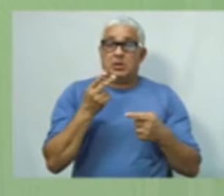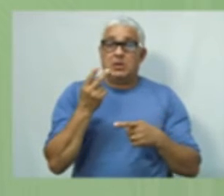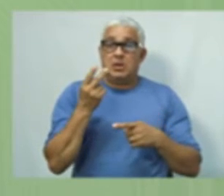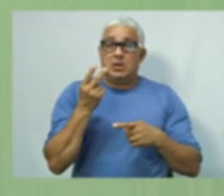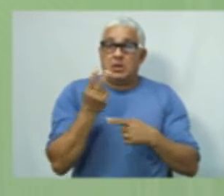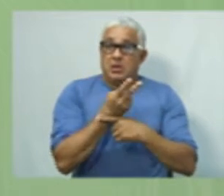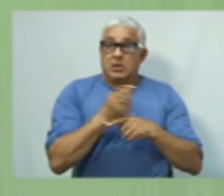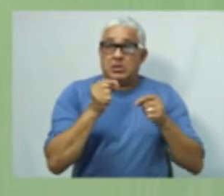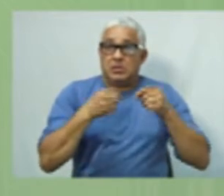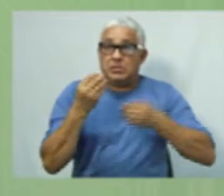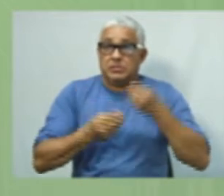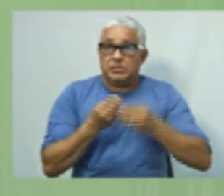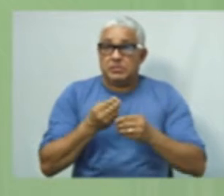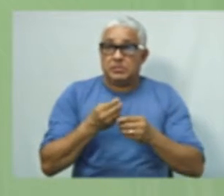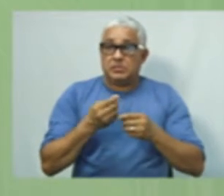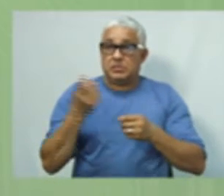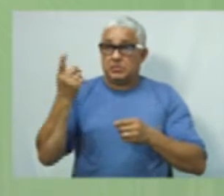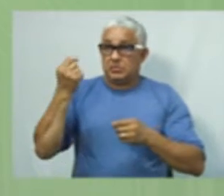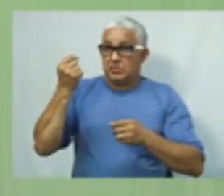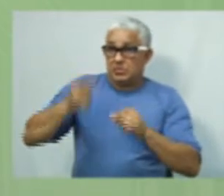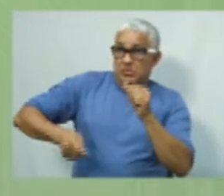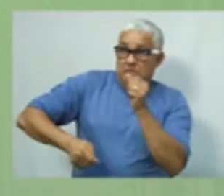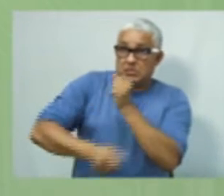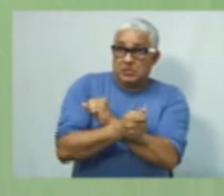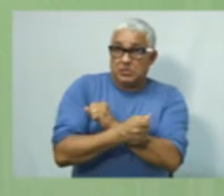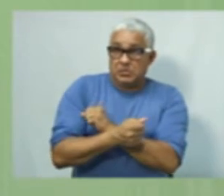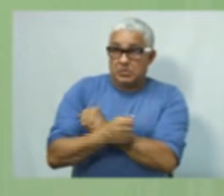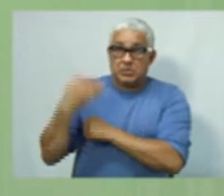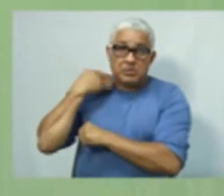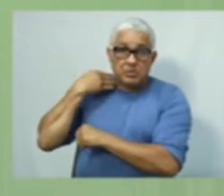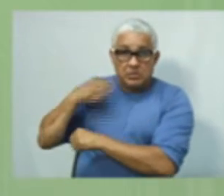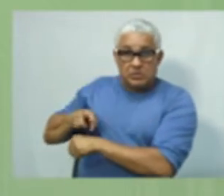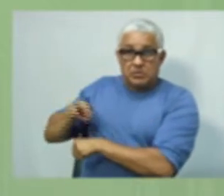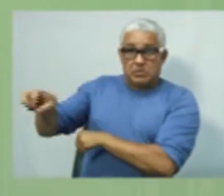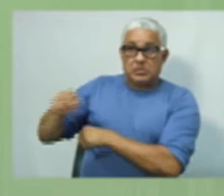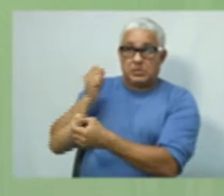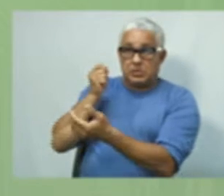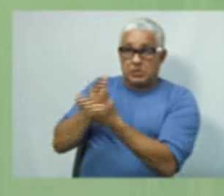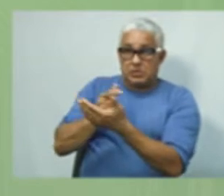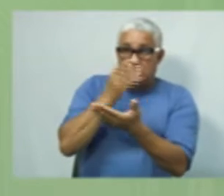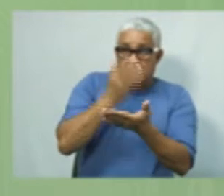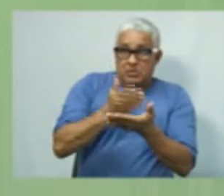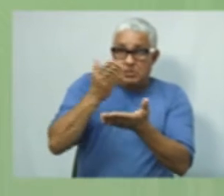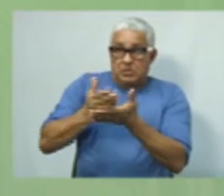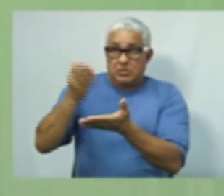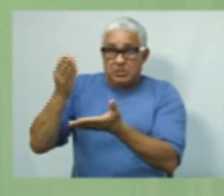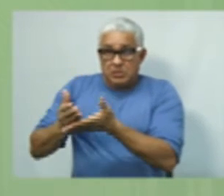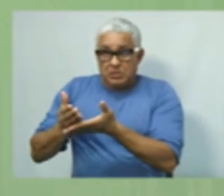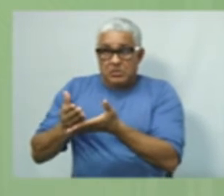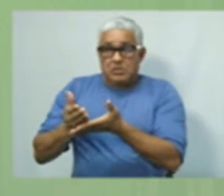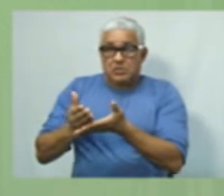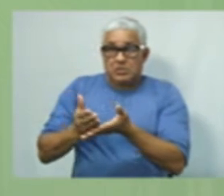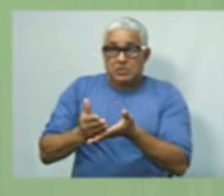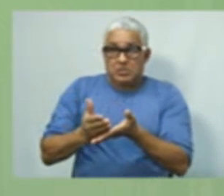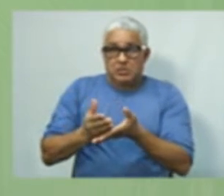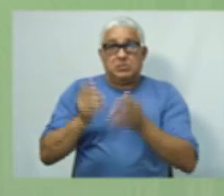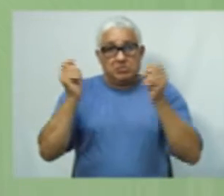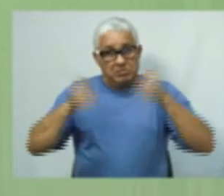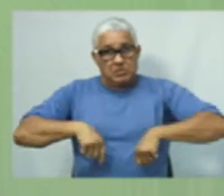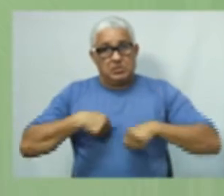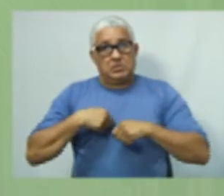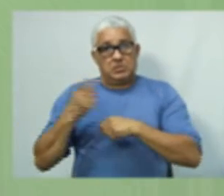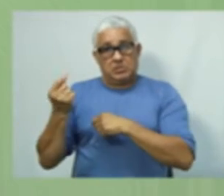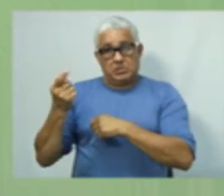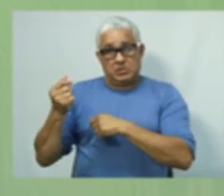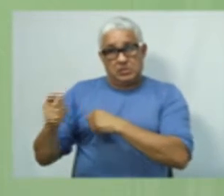posso também buscar financiamento, que é compras parceladas, né? Parcelas ali que eu posso estar